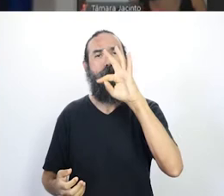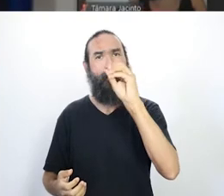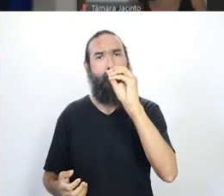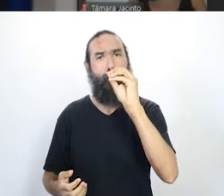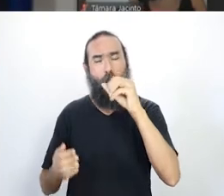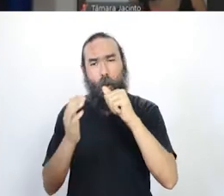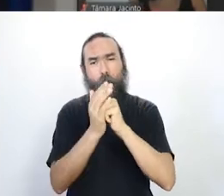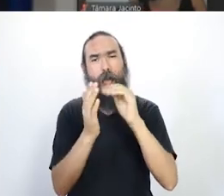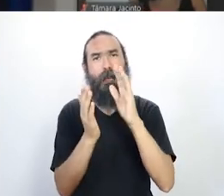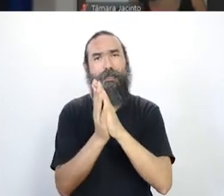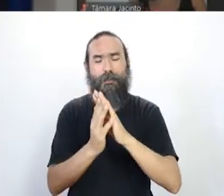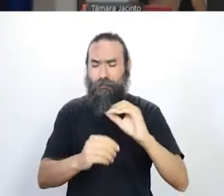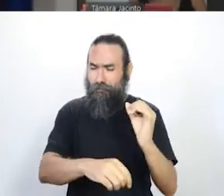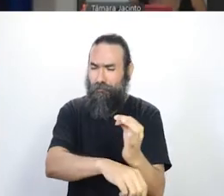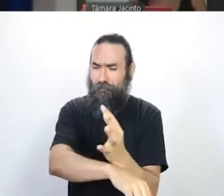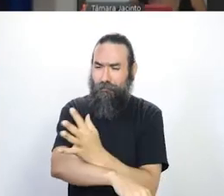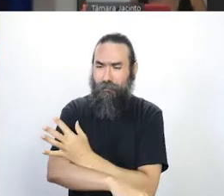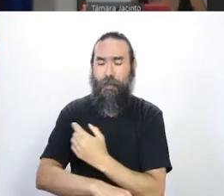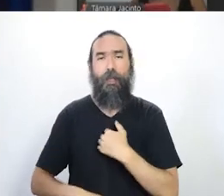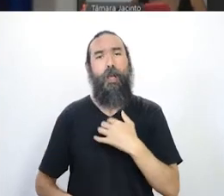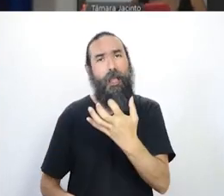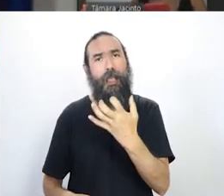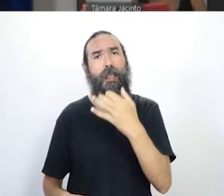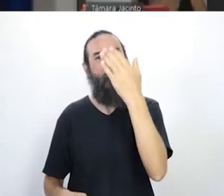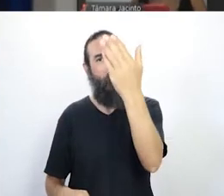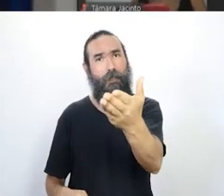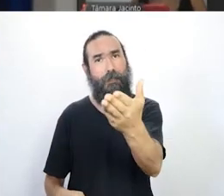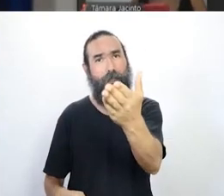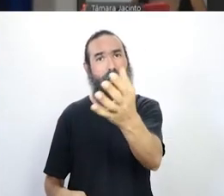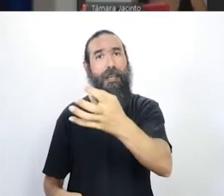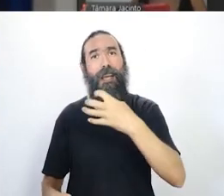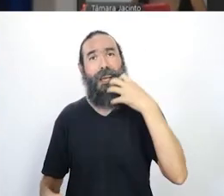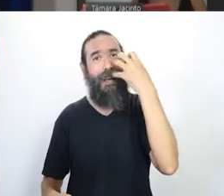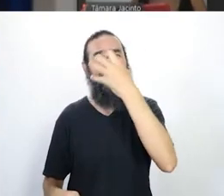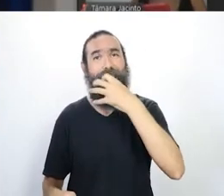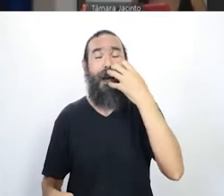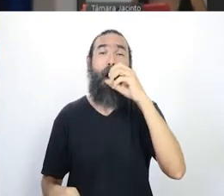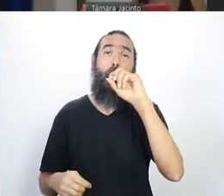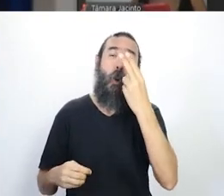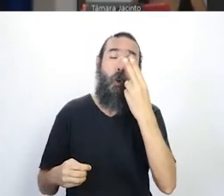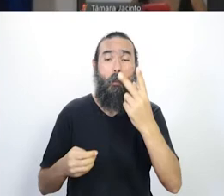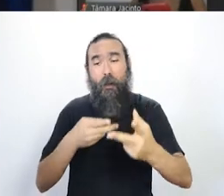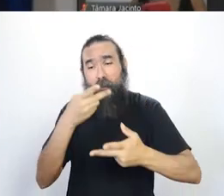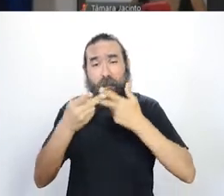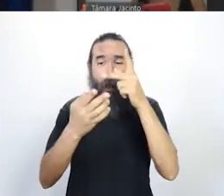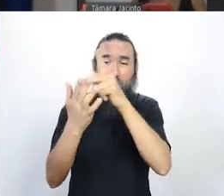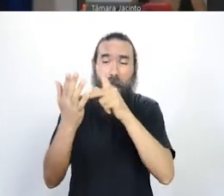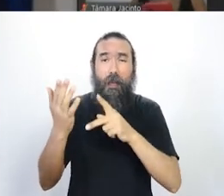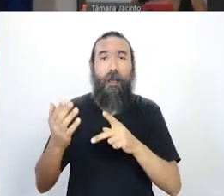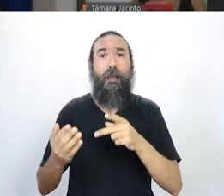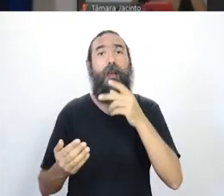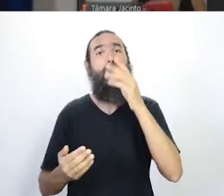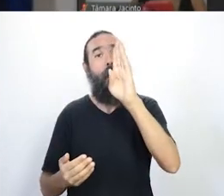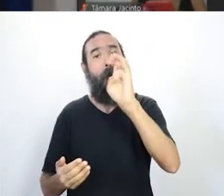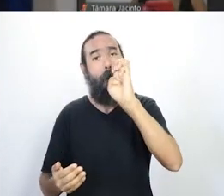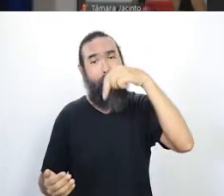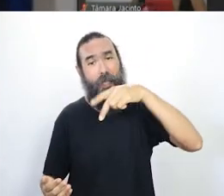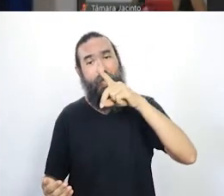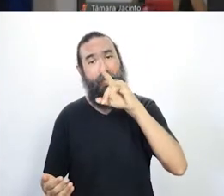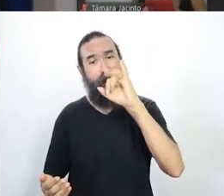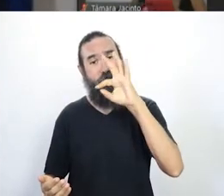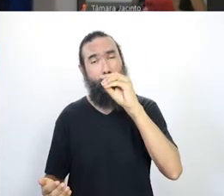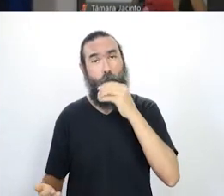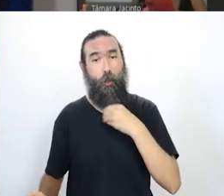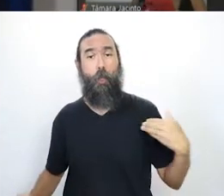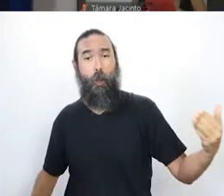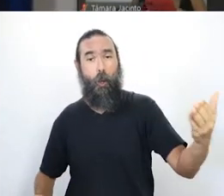momento de muita comoção, e eu queria que você cantasse, ou que você declamasse, um bendito, né? Para a